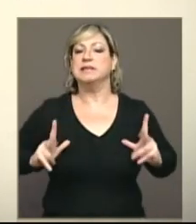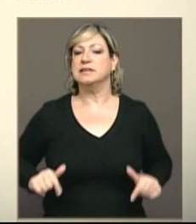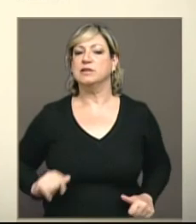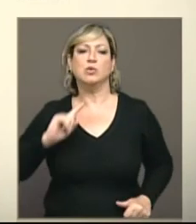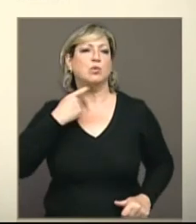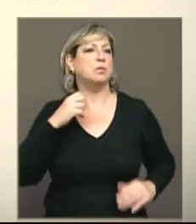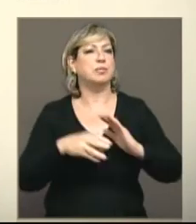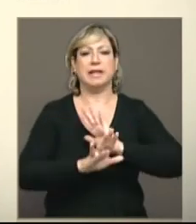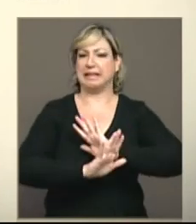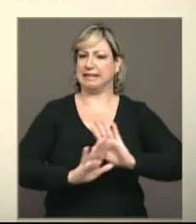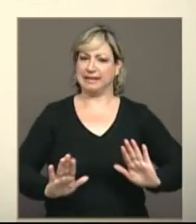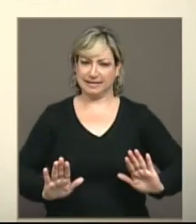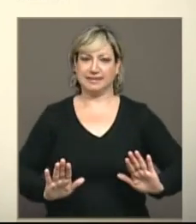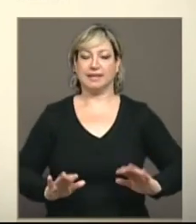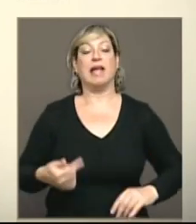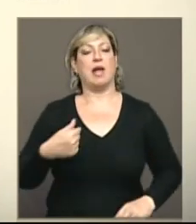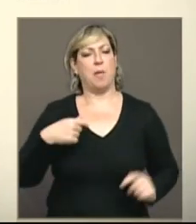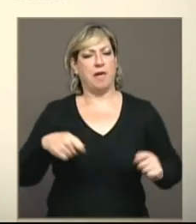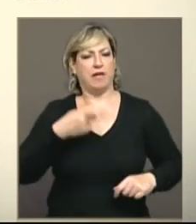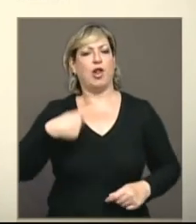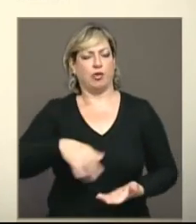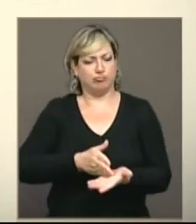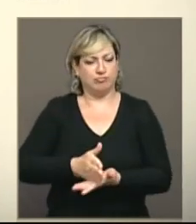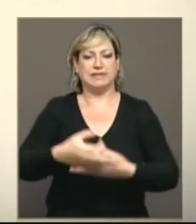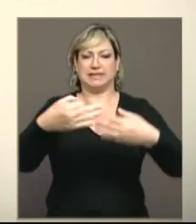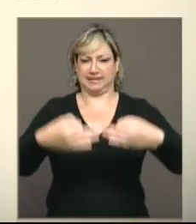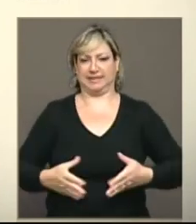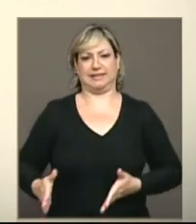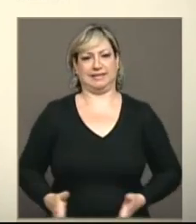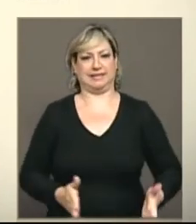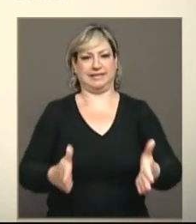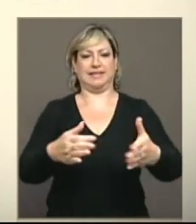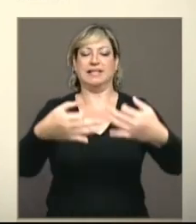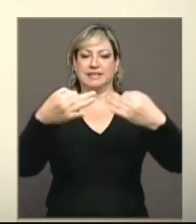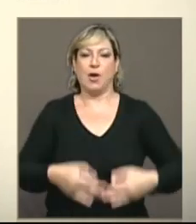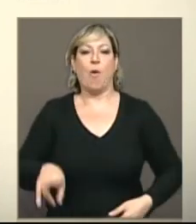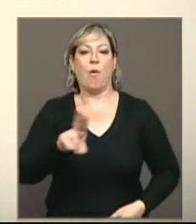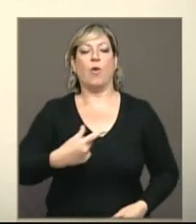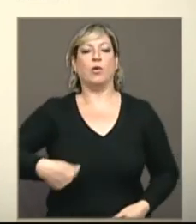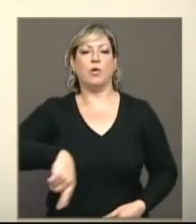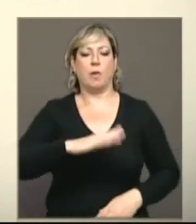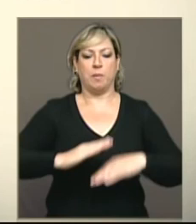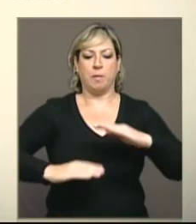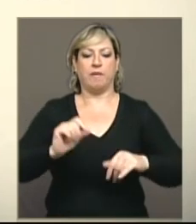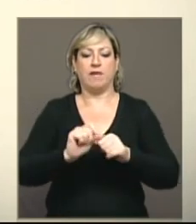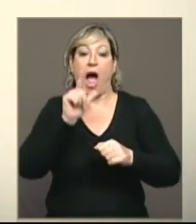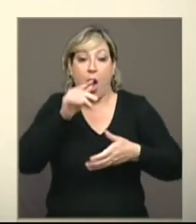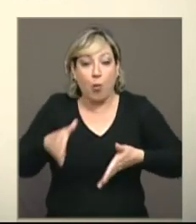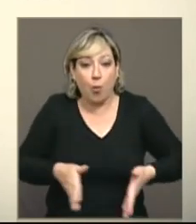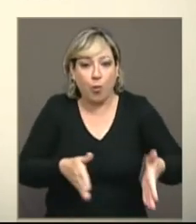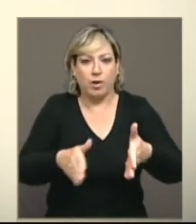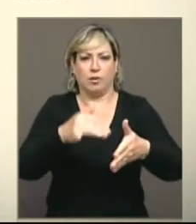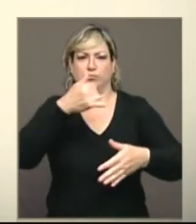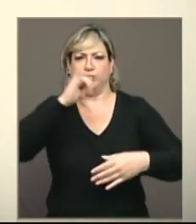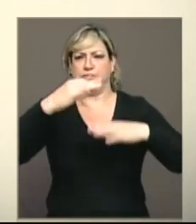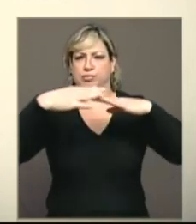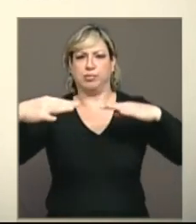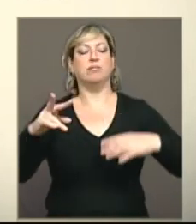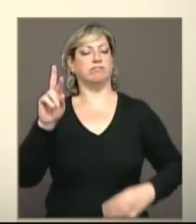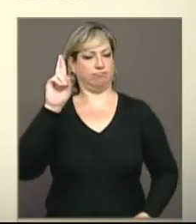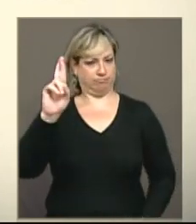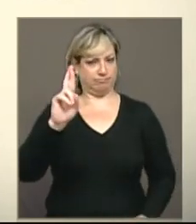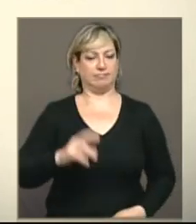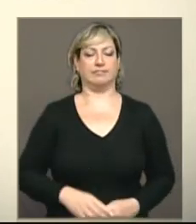poluentes eu posso dizer que estamos no caminho certo estamos usando nossos recursos hídricos de forma